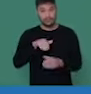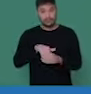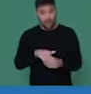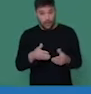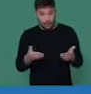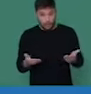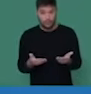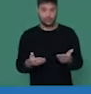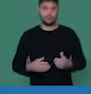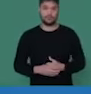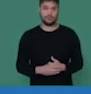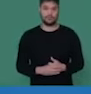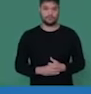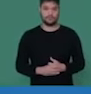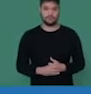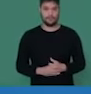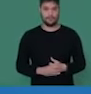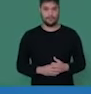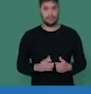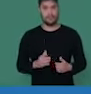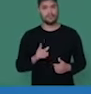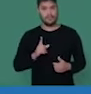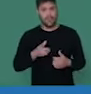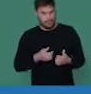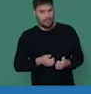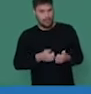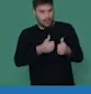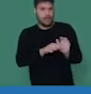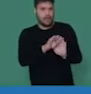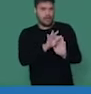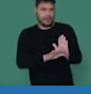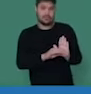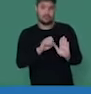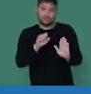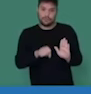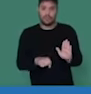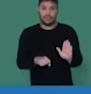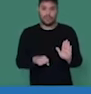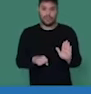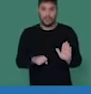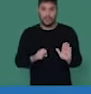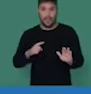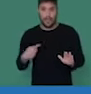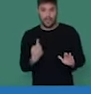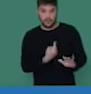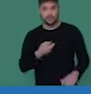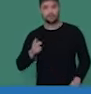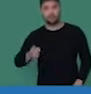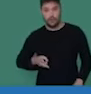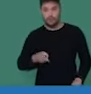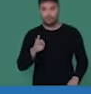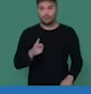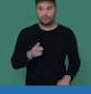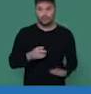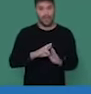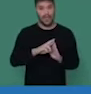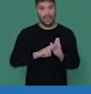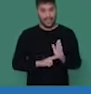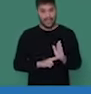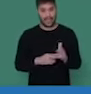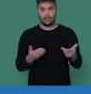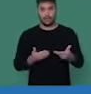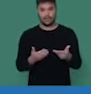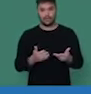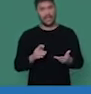de hoje. Tem muitos avanços no texto, sem dúvida alguma. A gente mantém a lógica do sistema. Ninguém